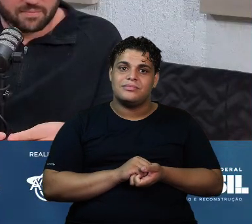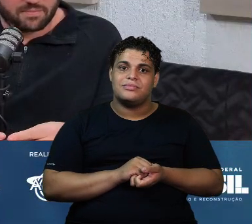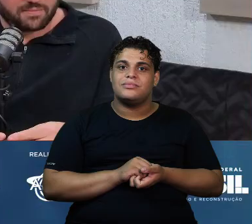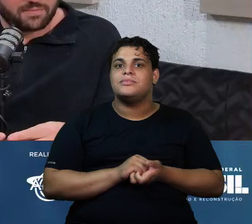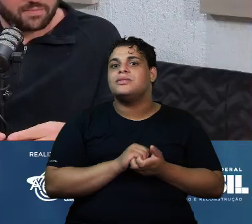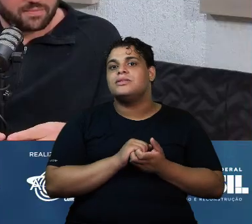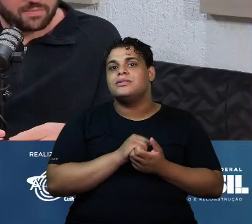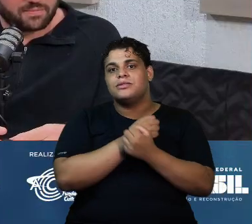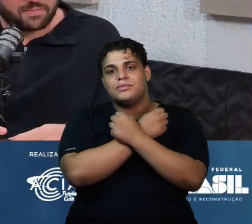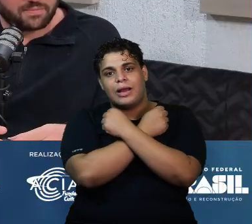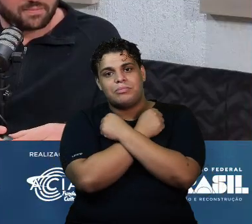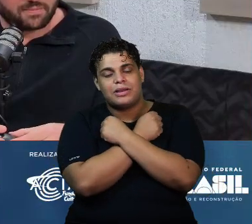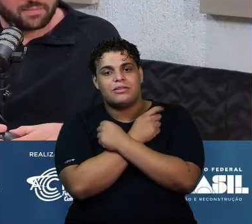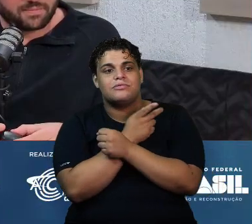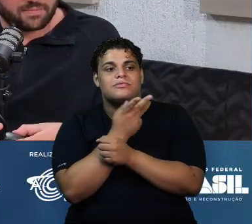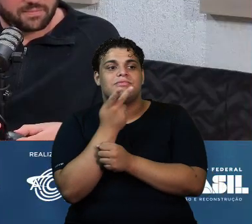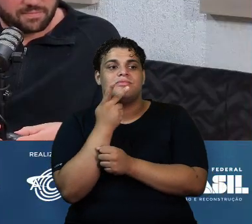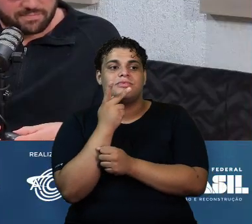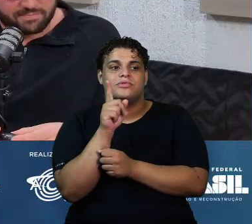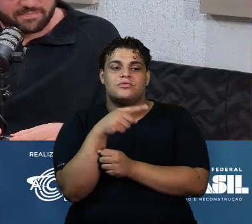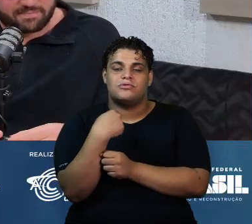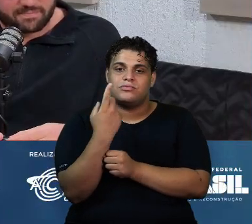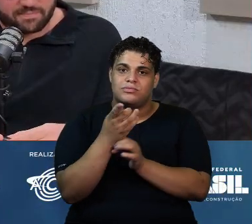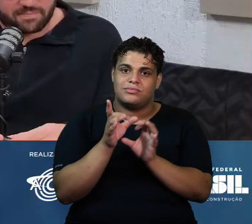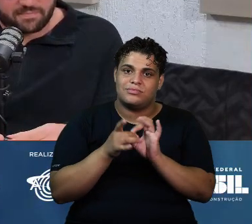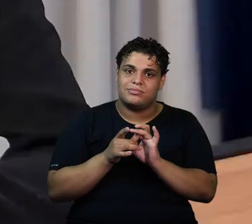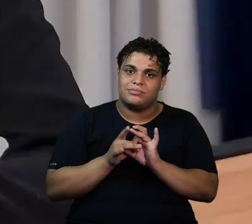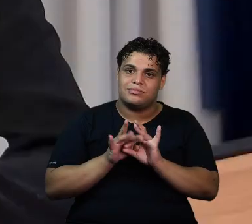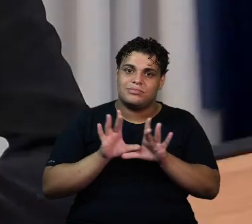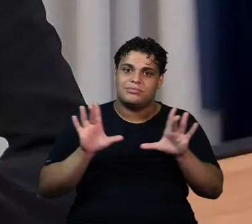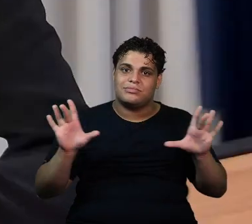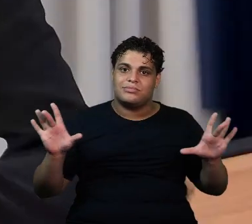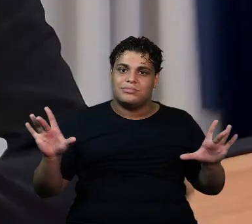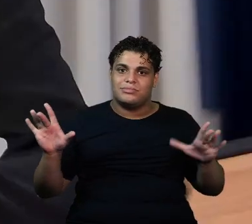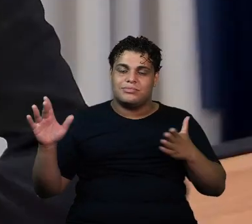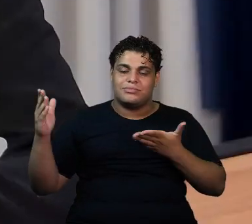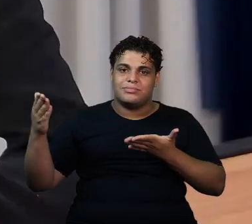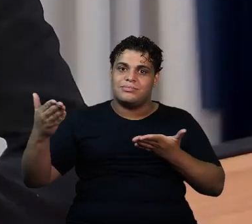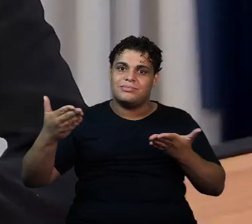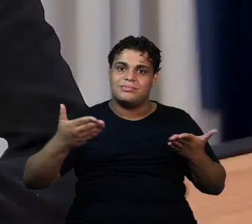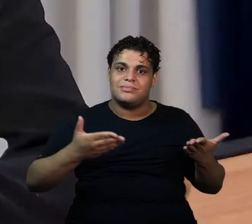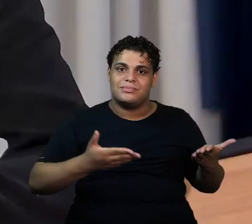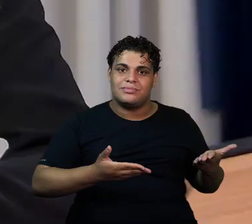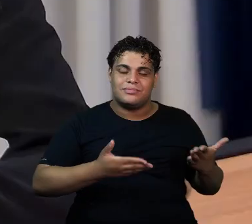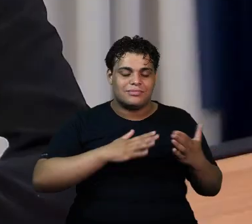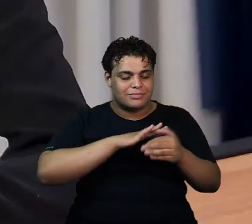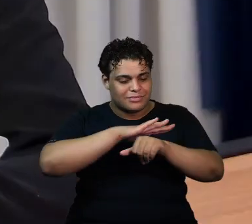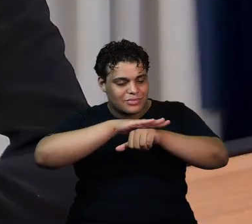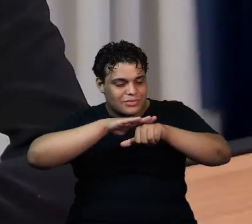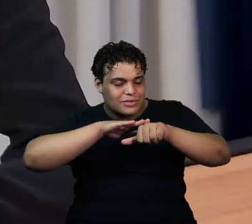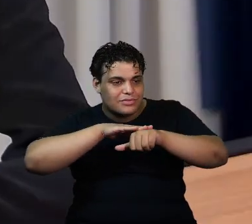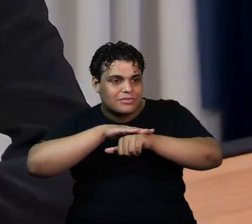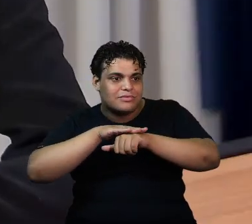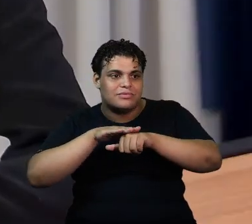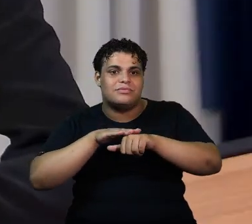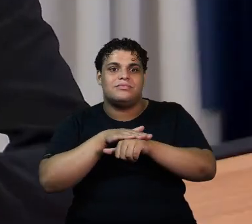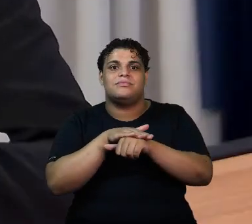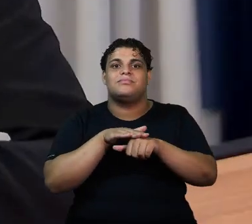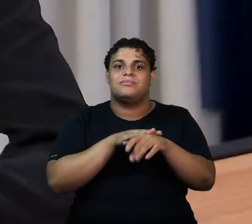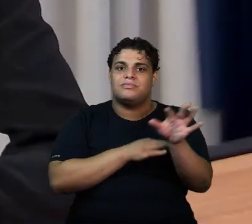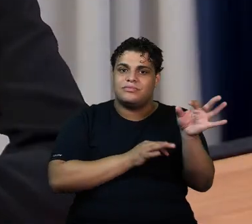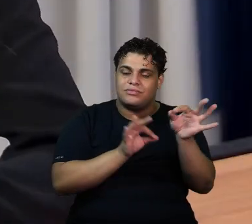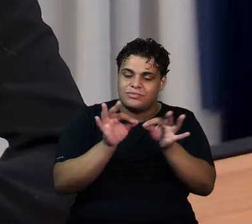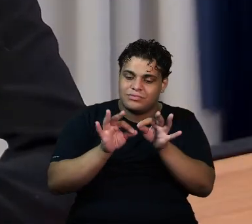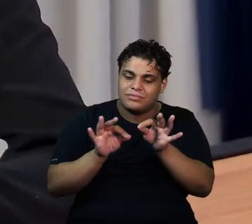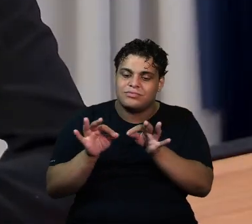e falar que a Fundação Cultural ACIA está de portas abertas para receber, para conversar e fazer